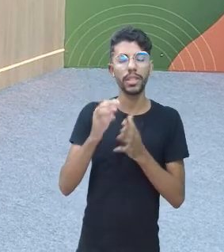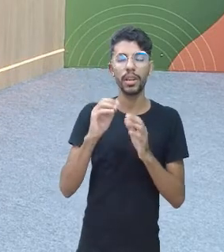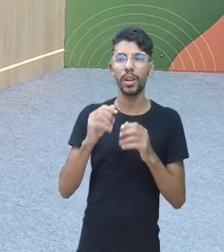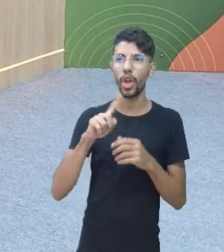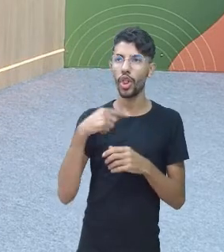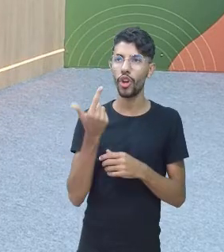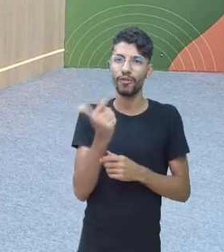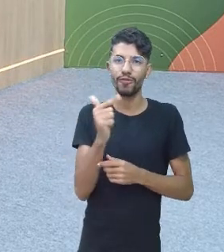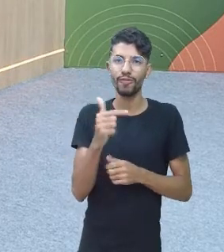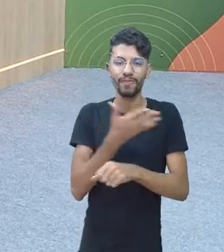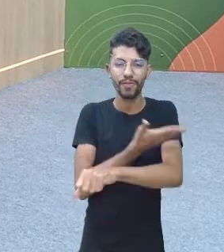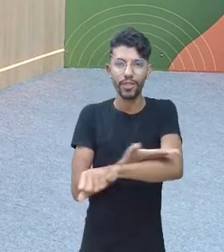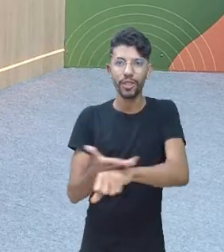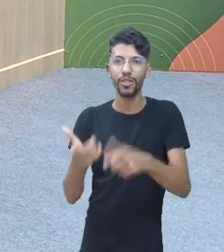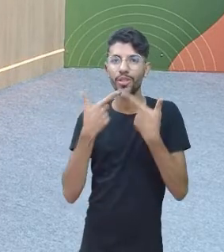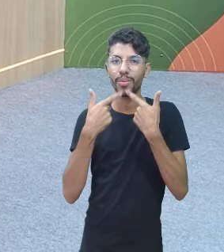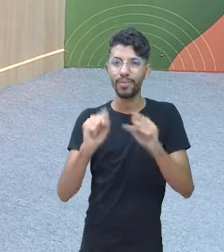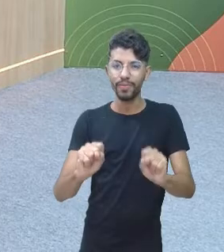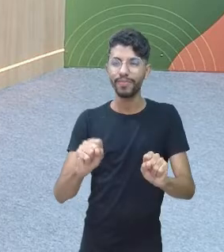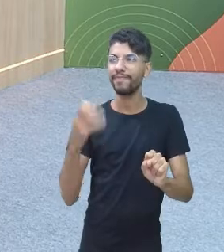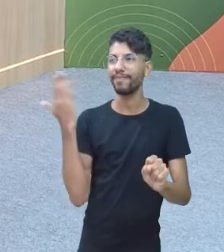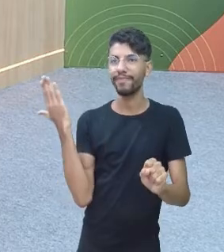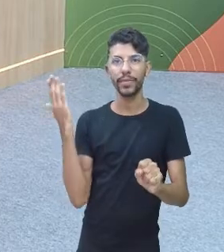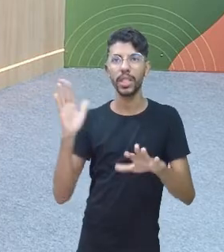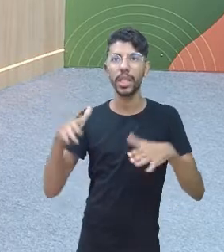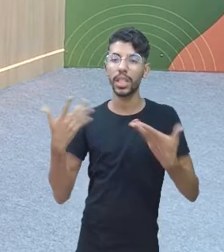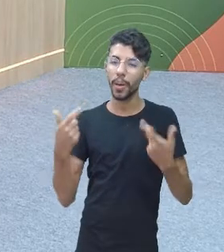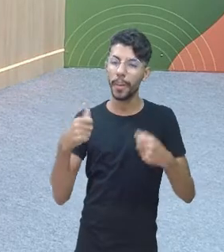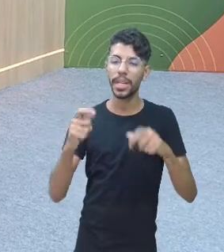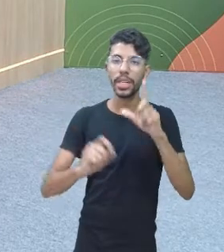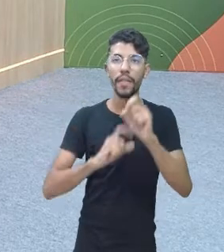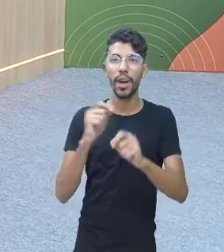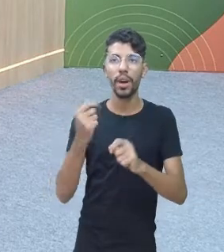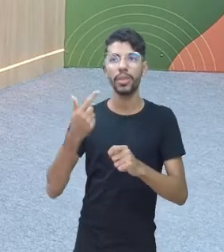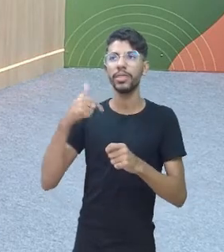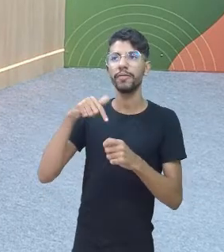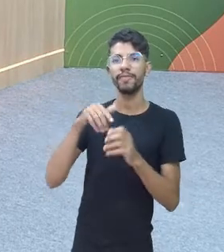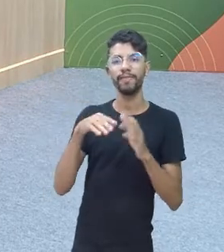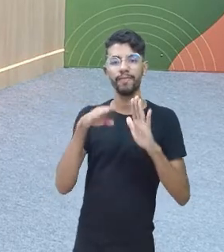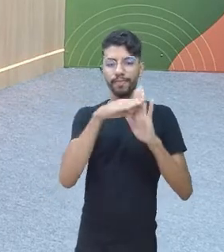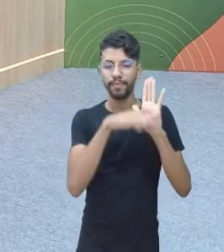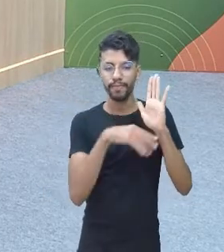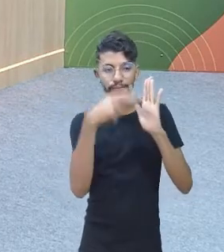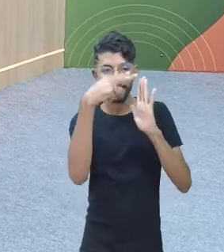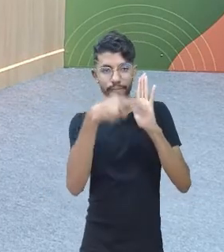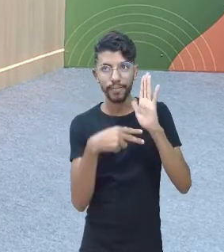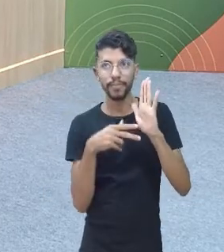lidar com essa linguagem. Então, precisávamos com bastante frequência recorrer aos manuais.